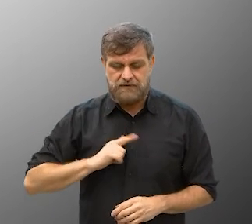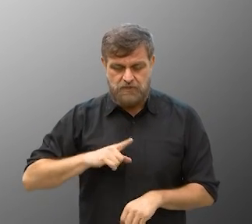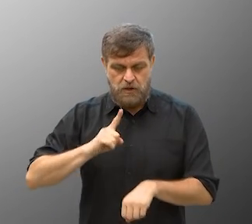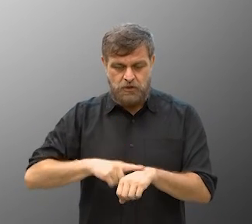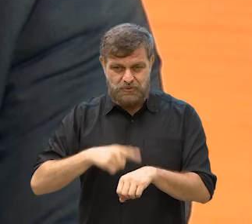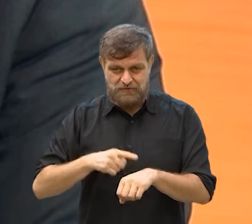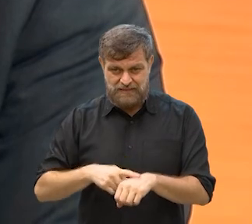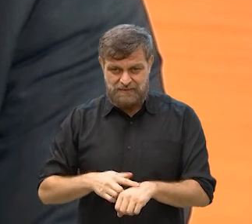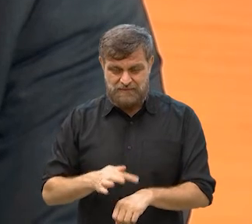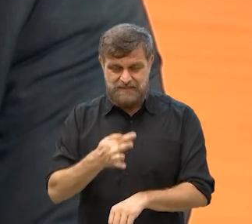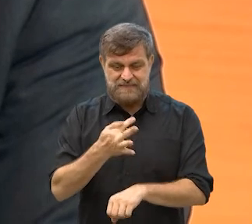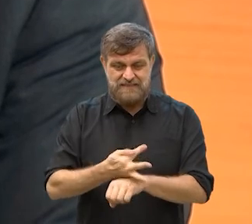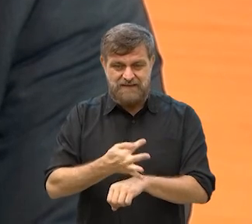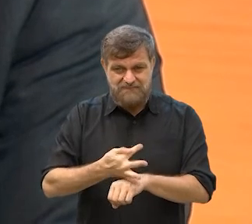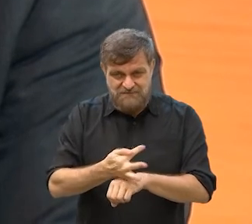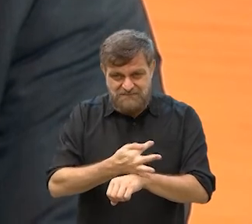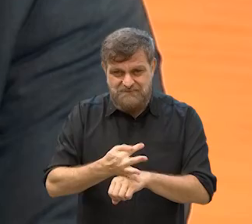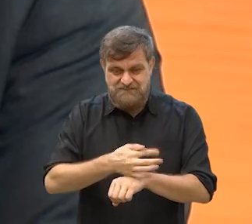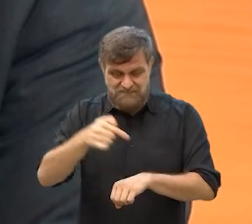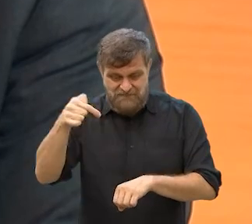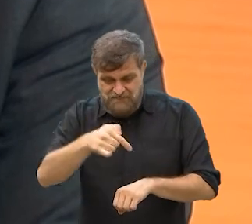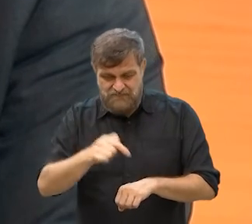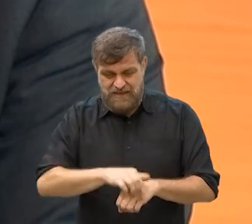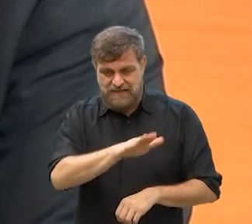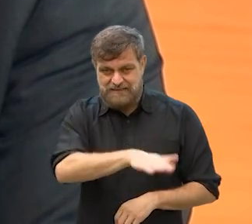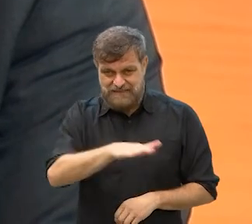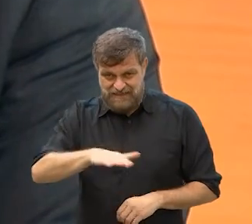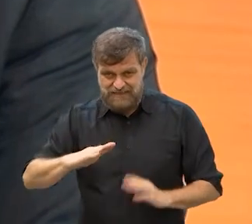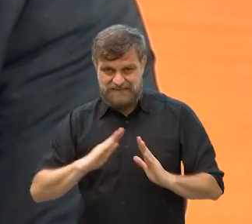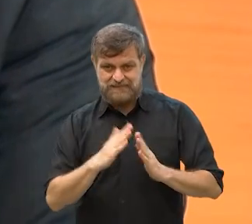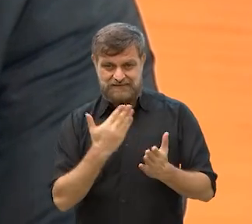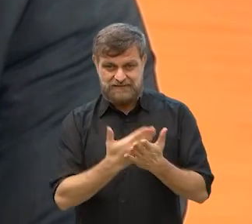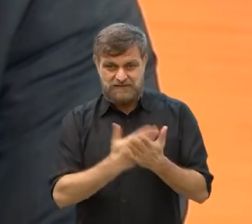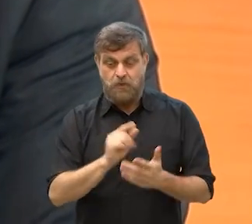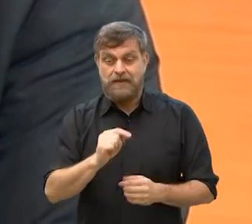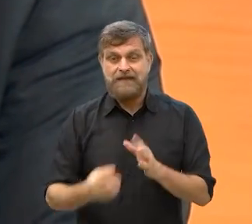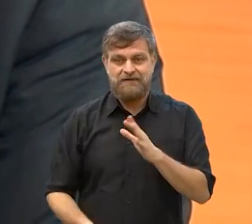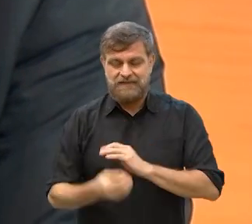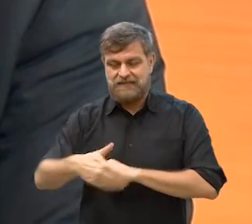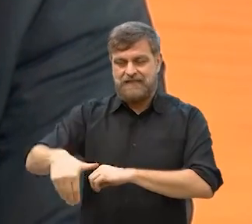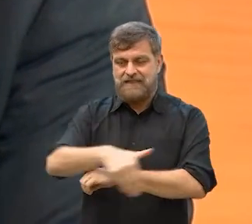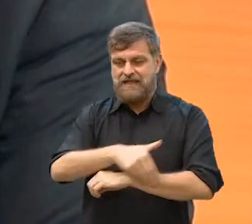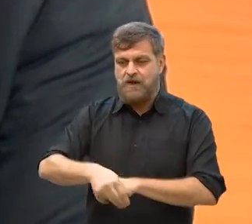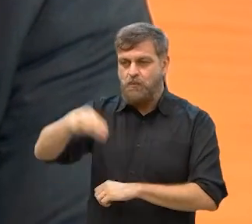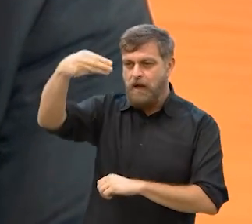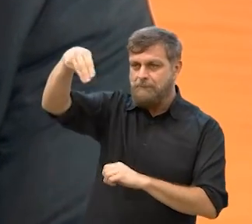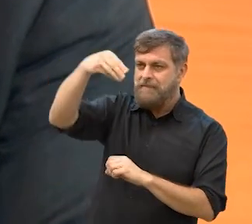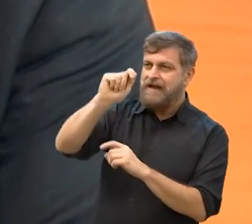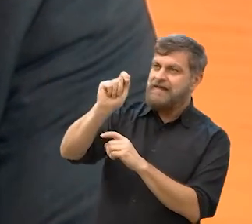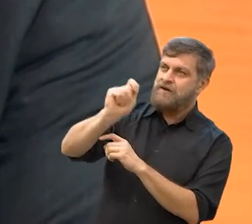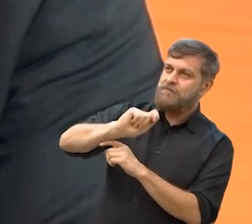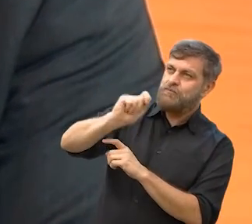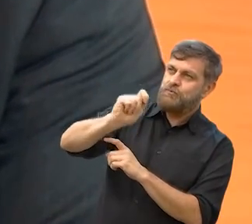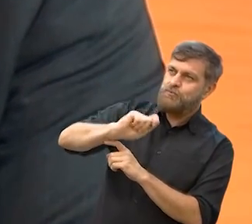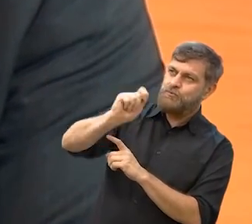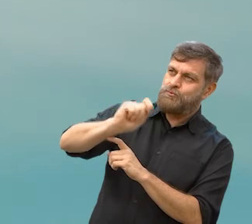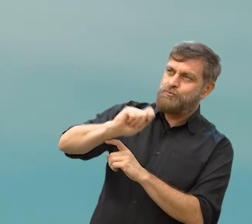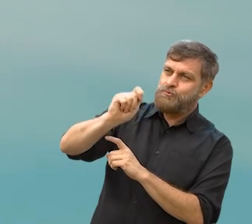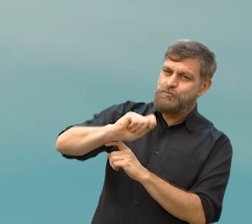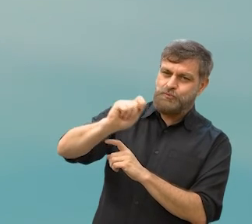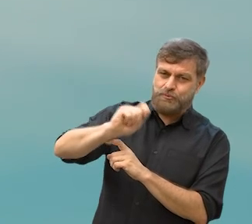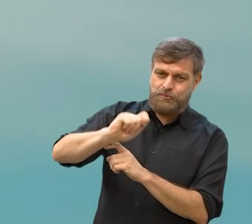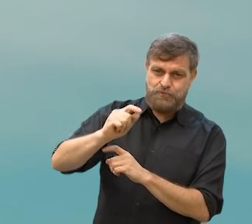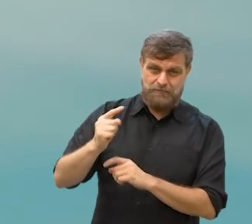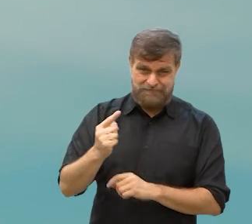da garotada, né, que também é propício para soltar pipas, né,